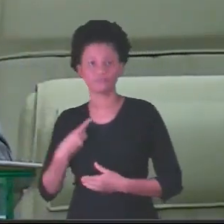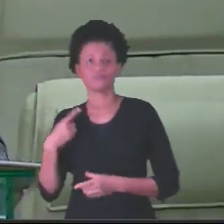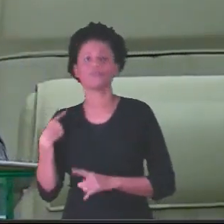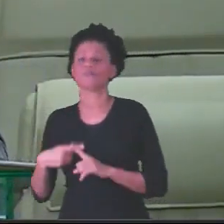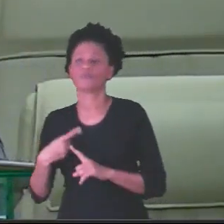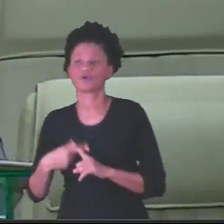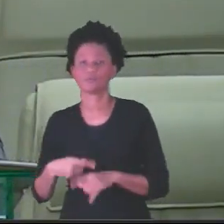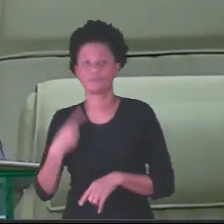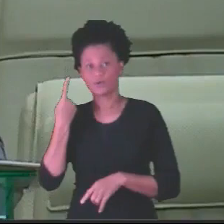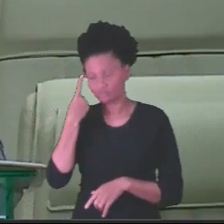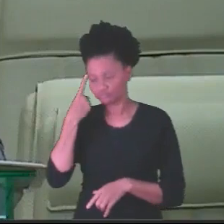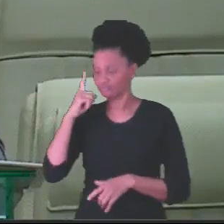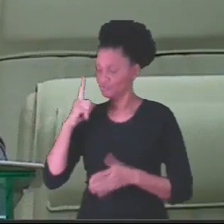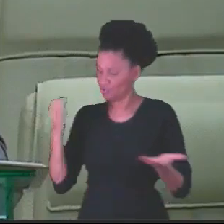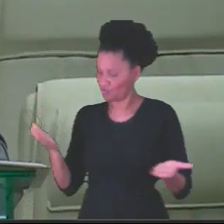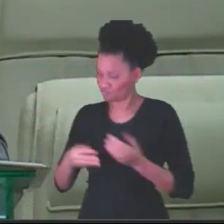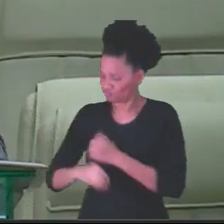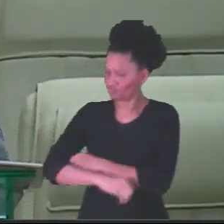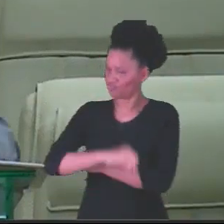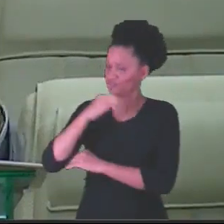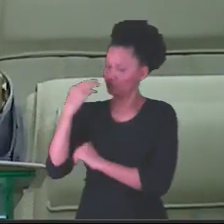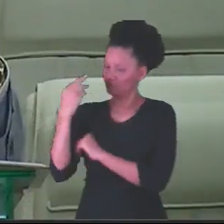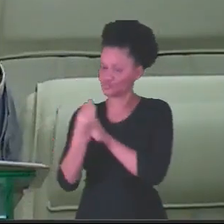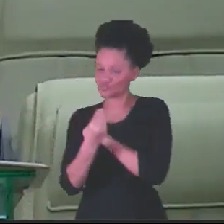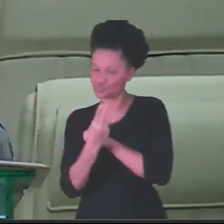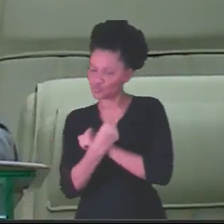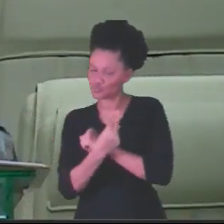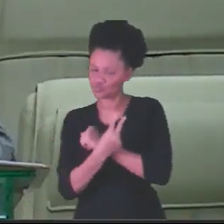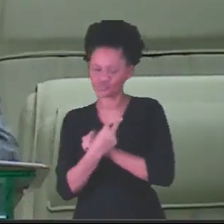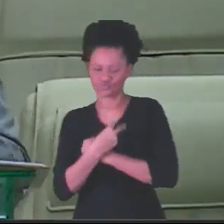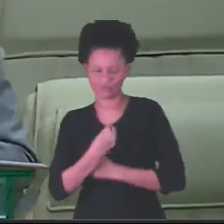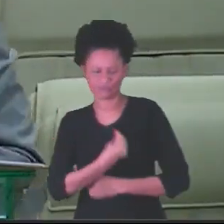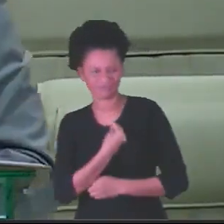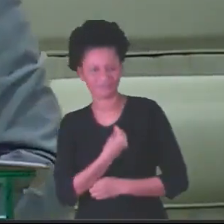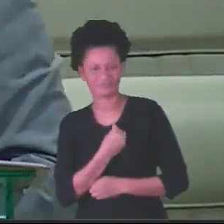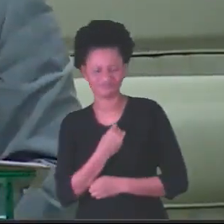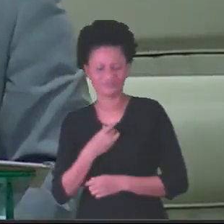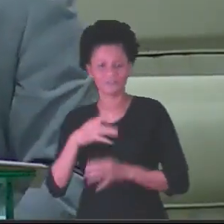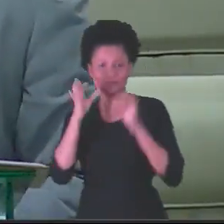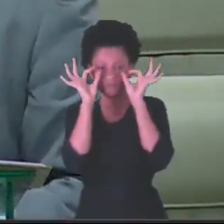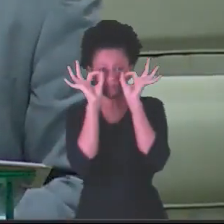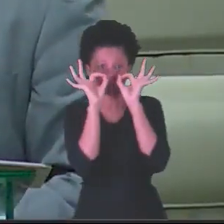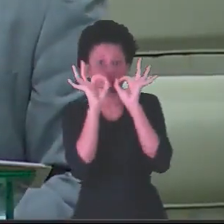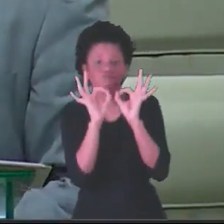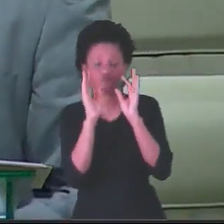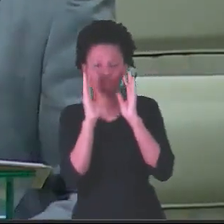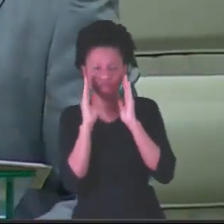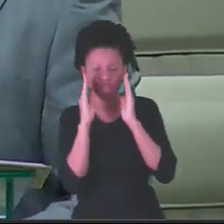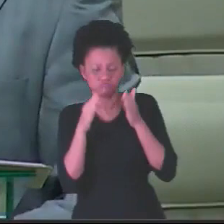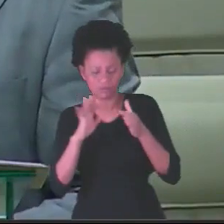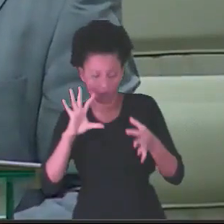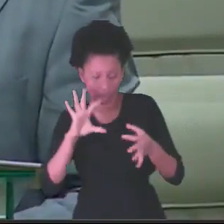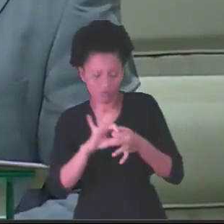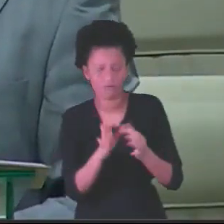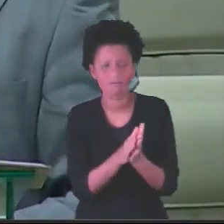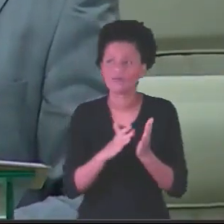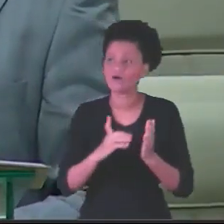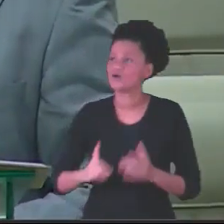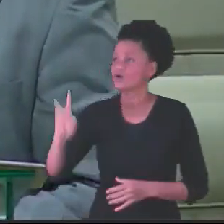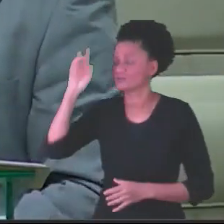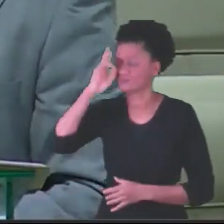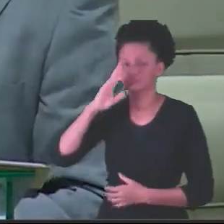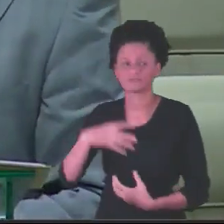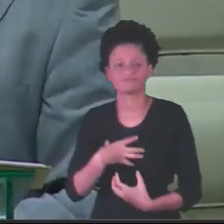deus mais um dia cuidou de nossas vidas que deus tem velado pela sua palavra que o senhor tem se